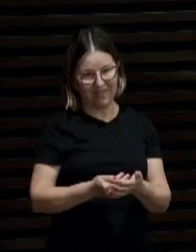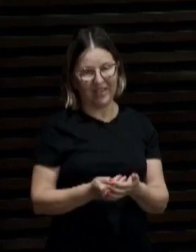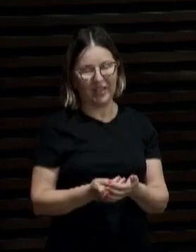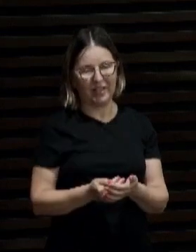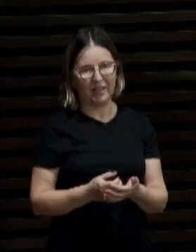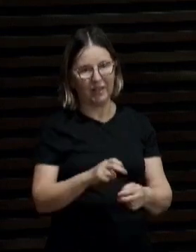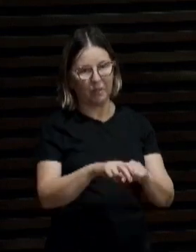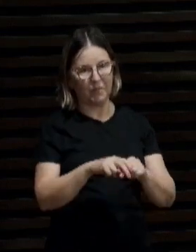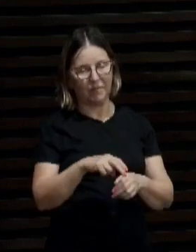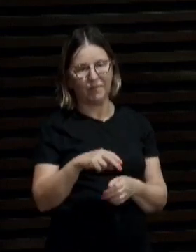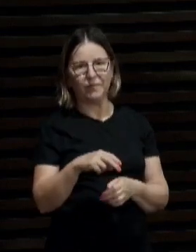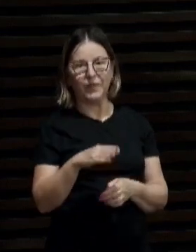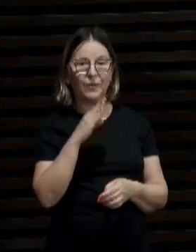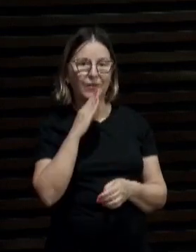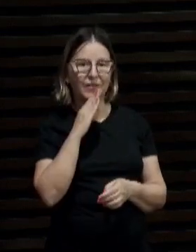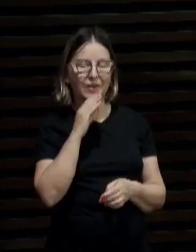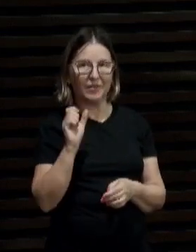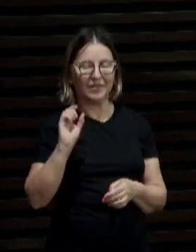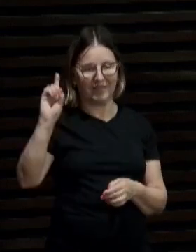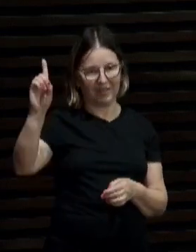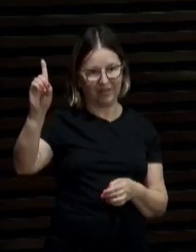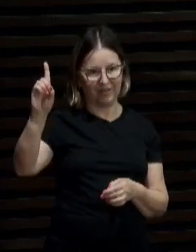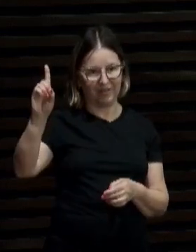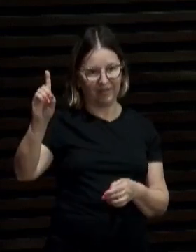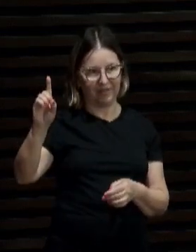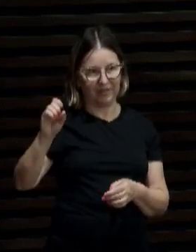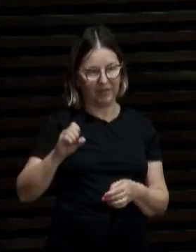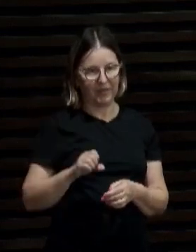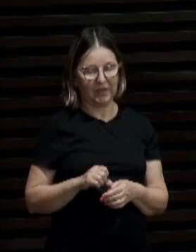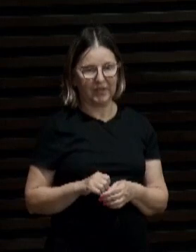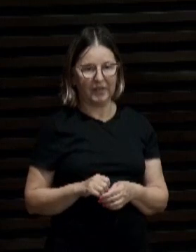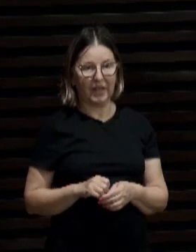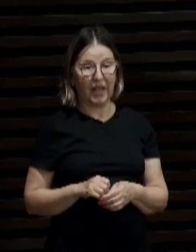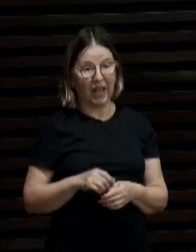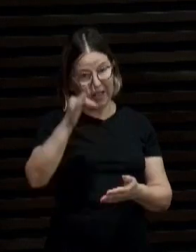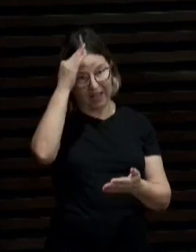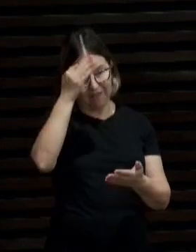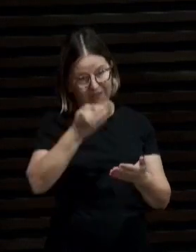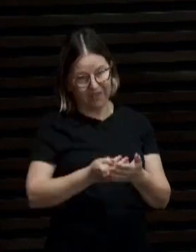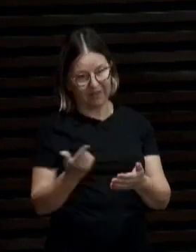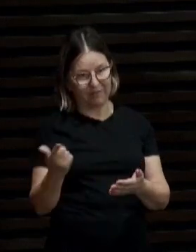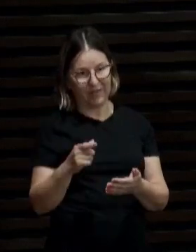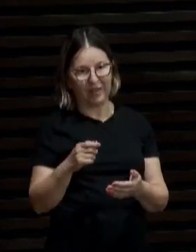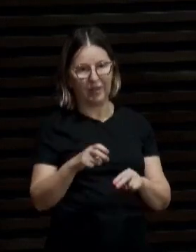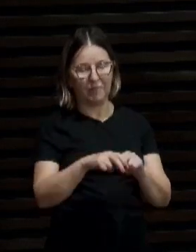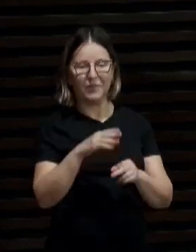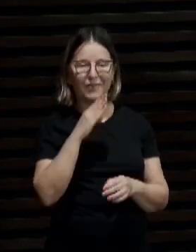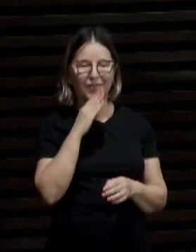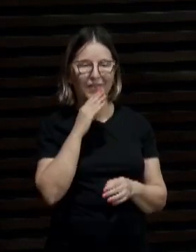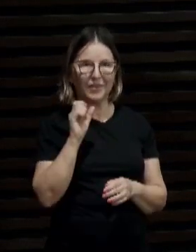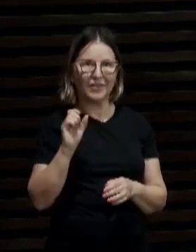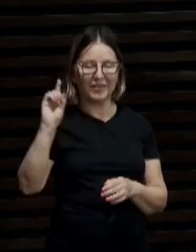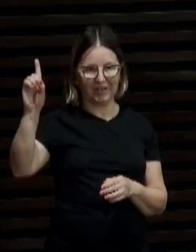tem fé e não tem contato com a palavra de Deus. Não é fé. A fé vem do ouvir. Então, ouviu a fé que há entre vós no